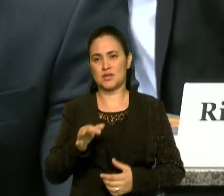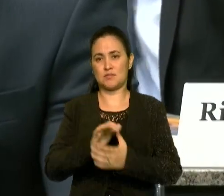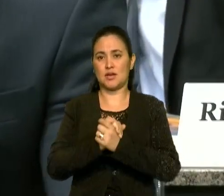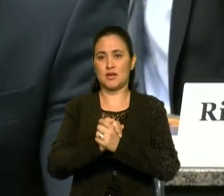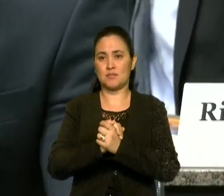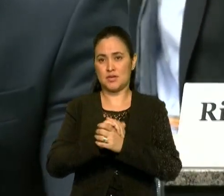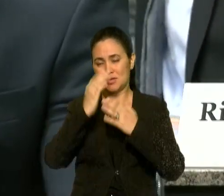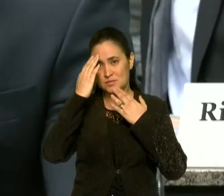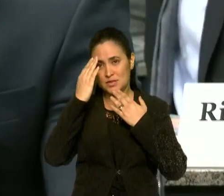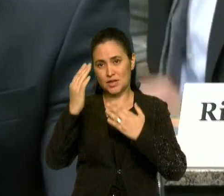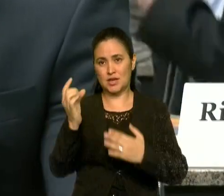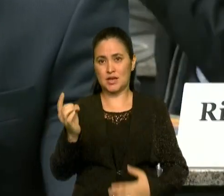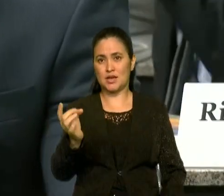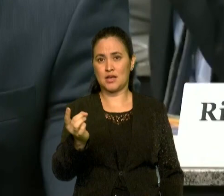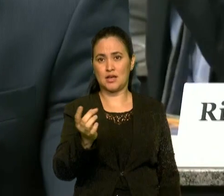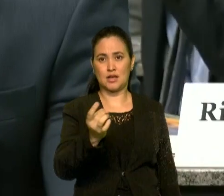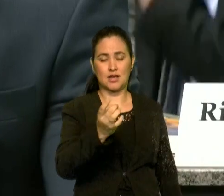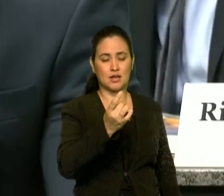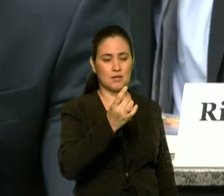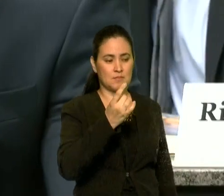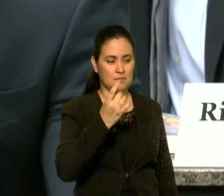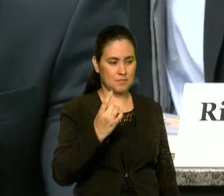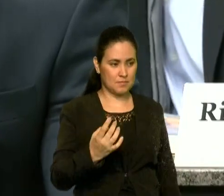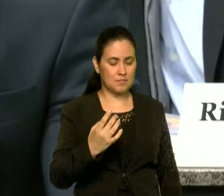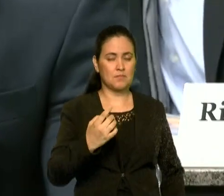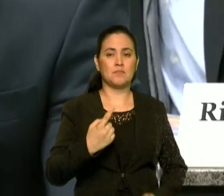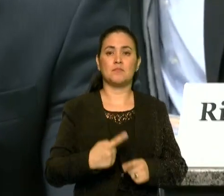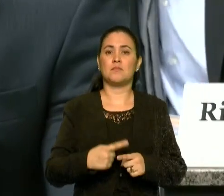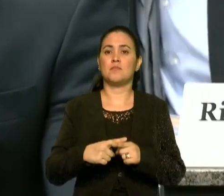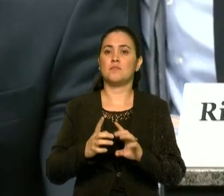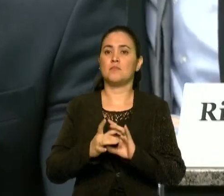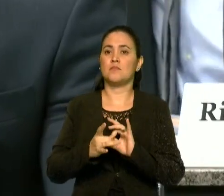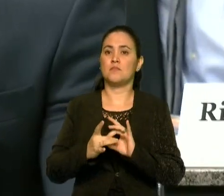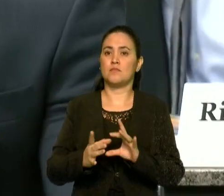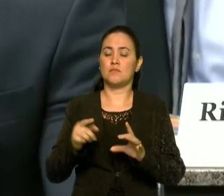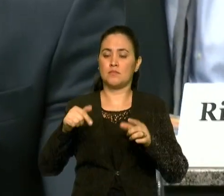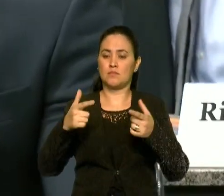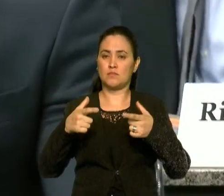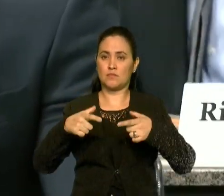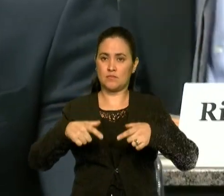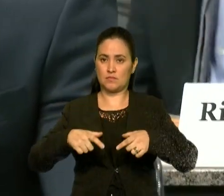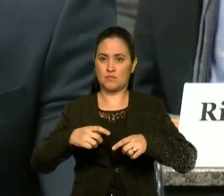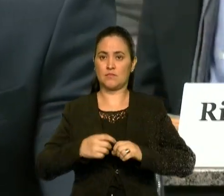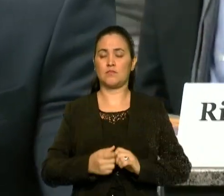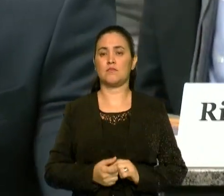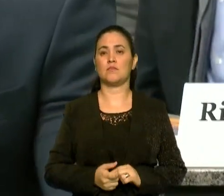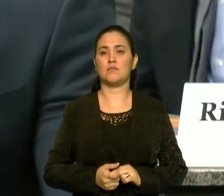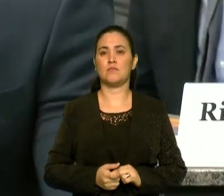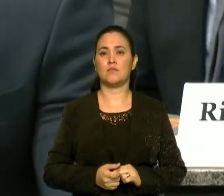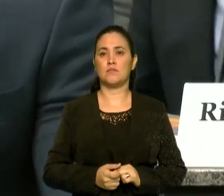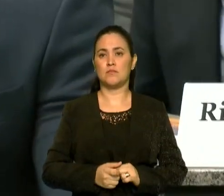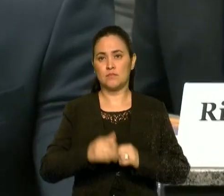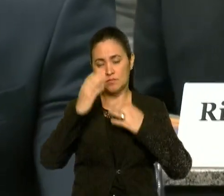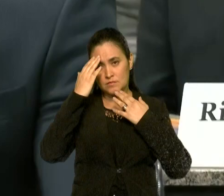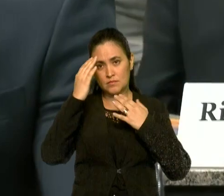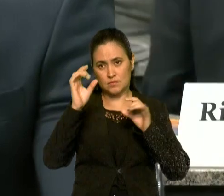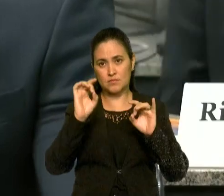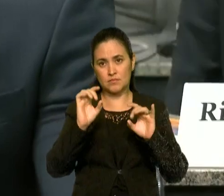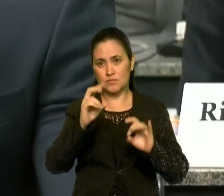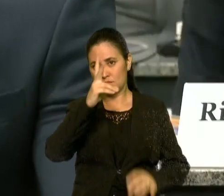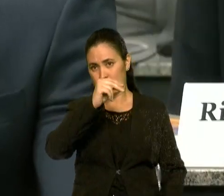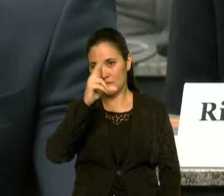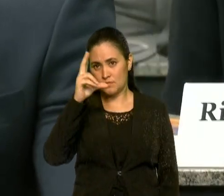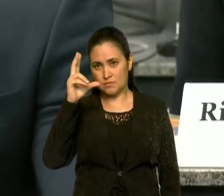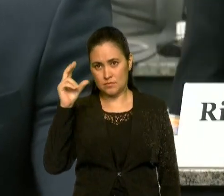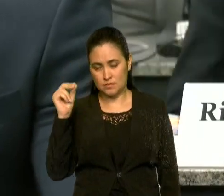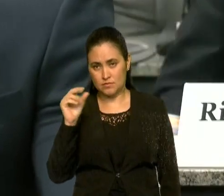recepção de cada um dos senhores e das senhoras por estar nos cedendo esse espaço e essa casa. Agradeço de forma especial o prefeito dessa cidade, o